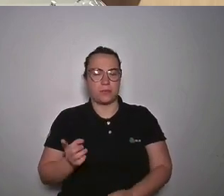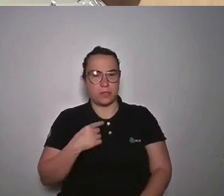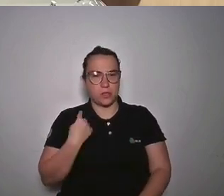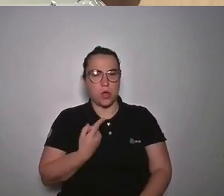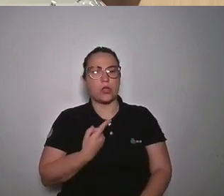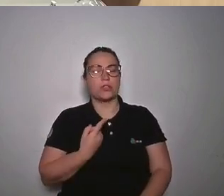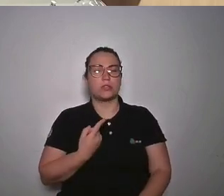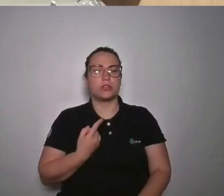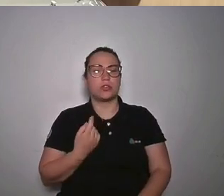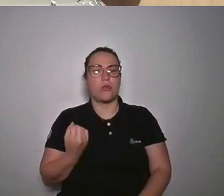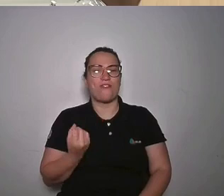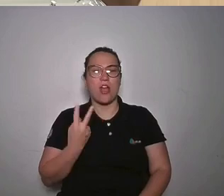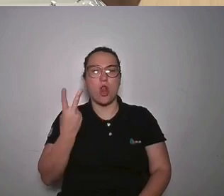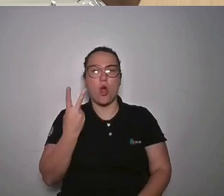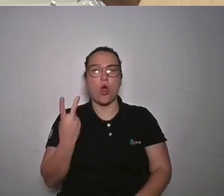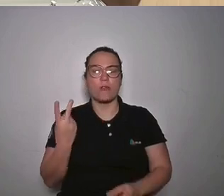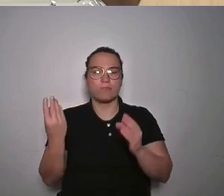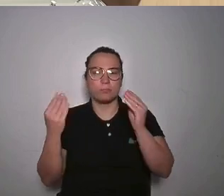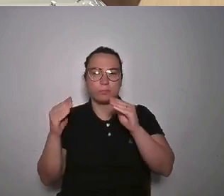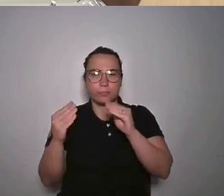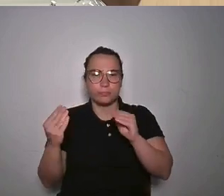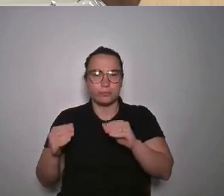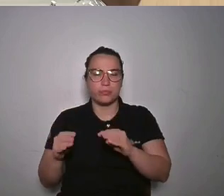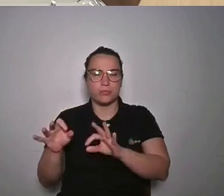incluísse valores. A gente não incluiu